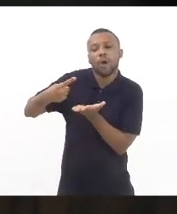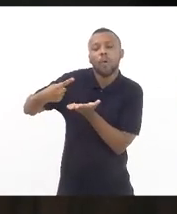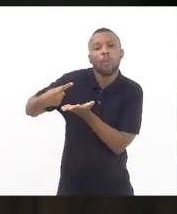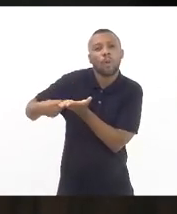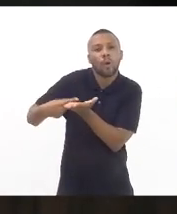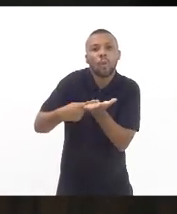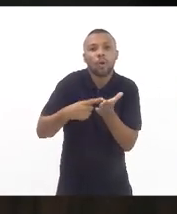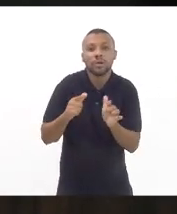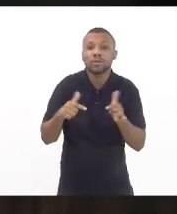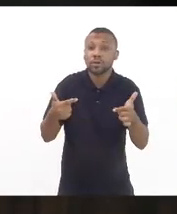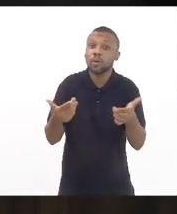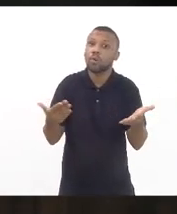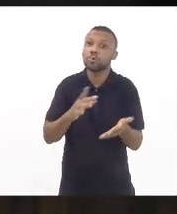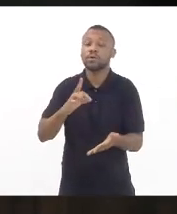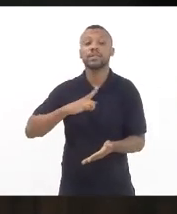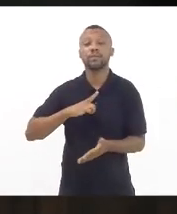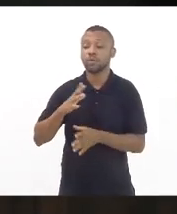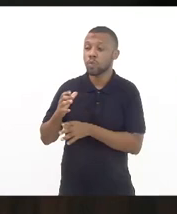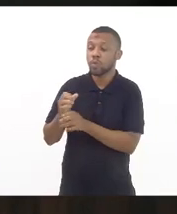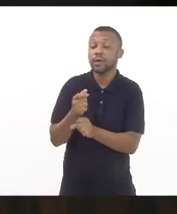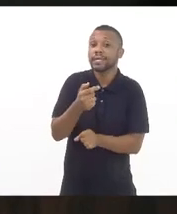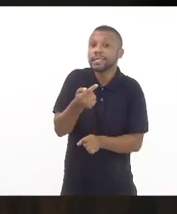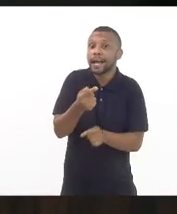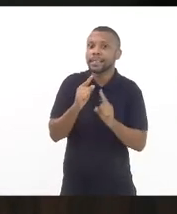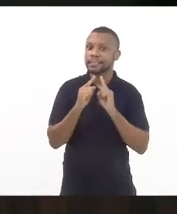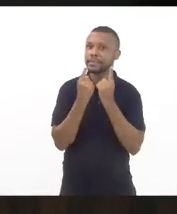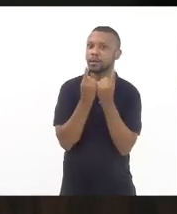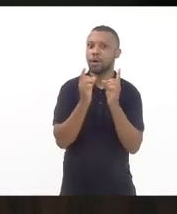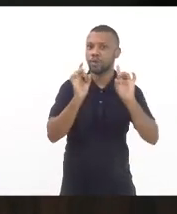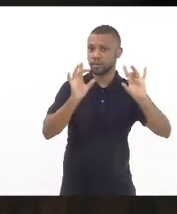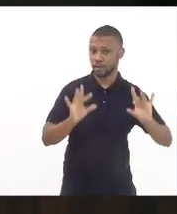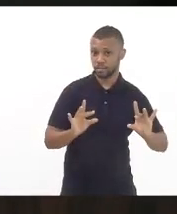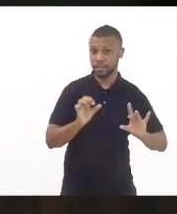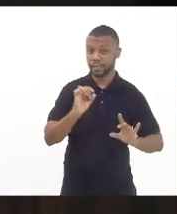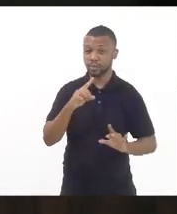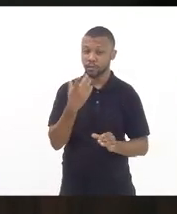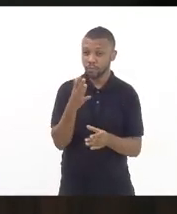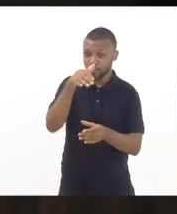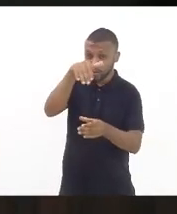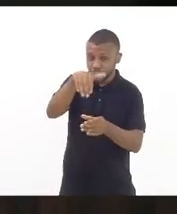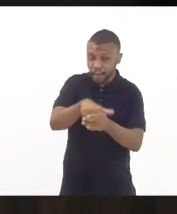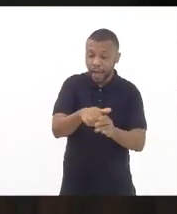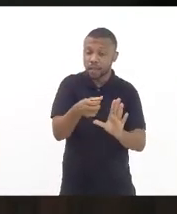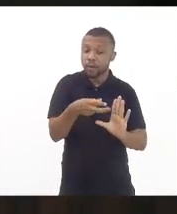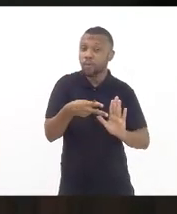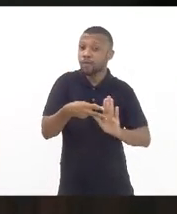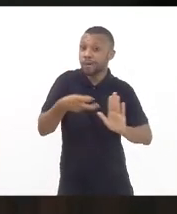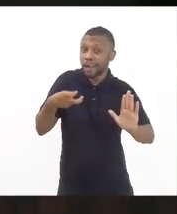nós temos 7 sessões extraordinárias. Se nós formos votar os vetos que não foram consenso,